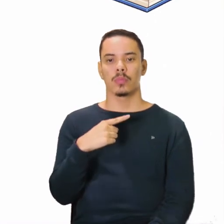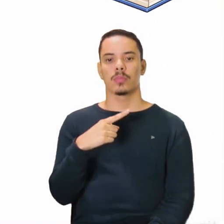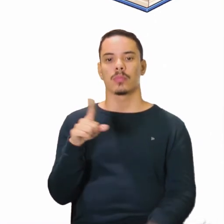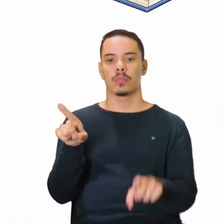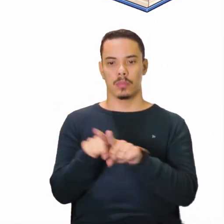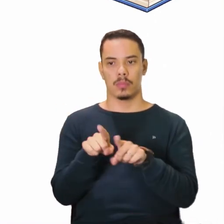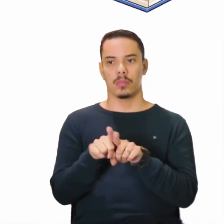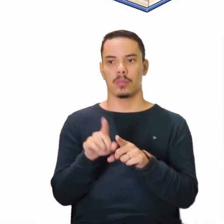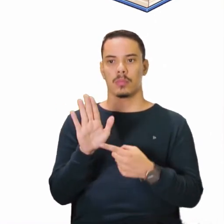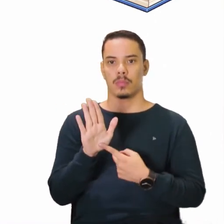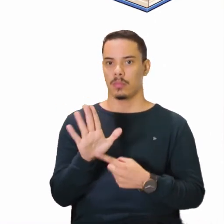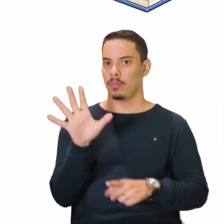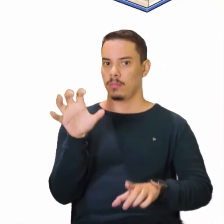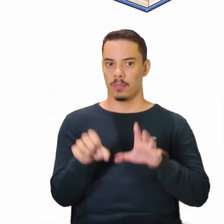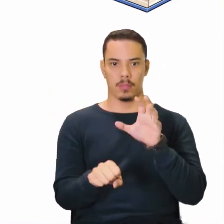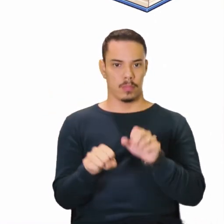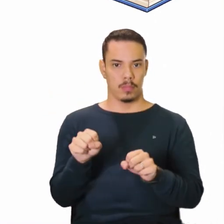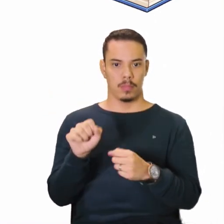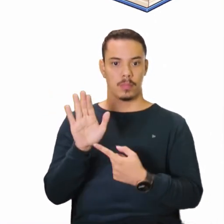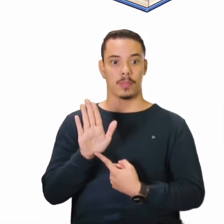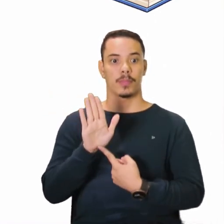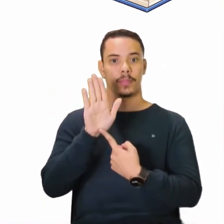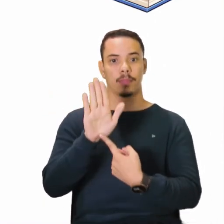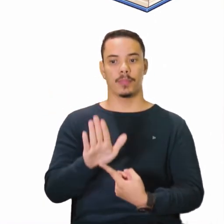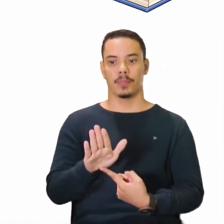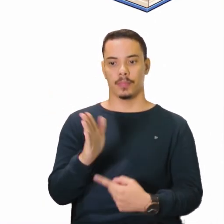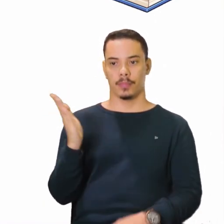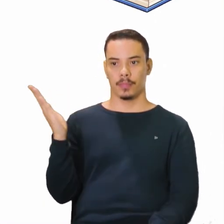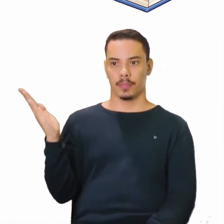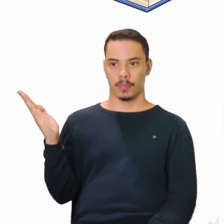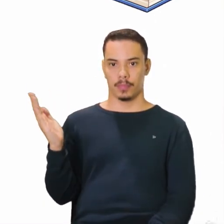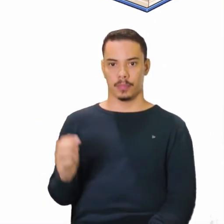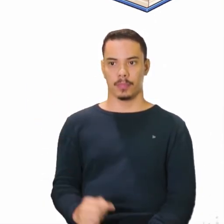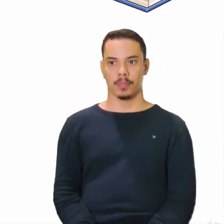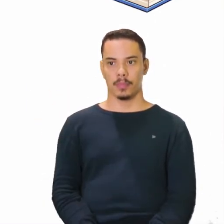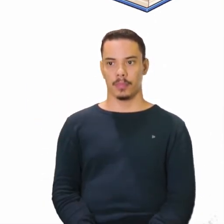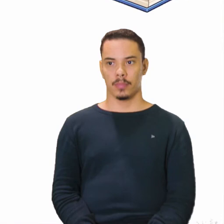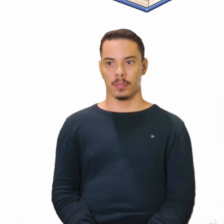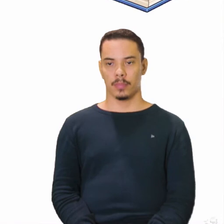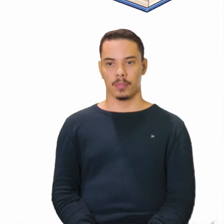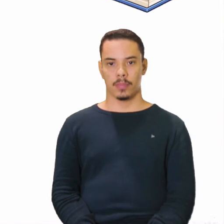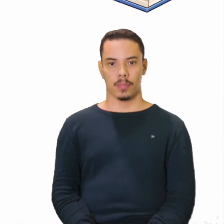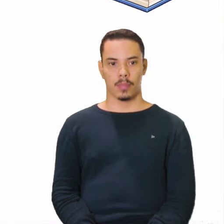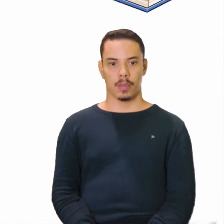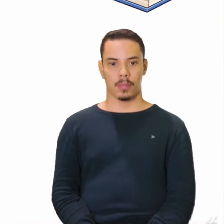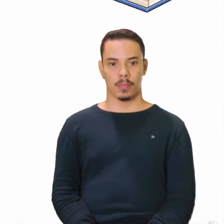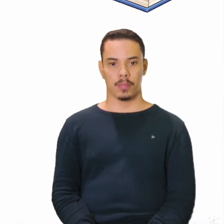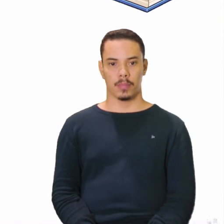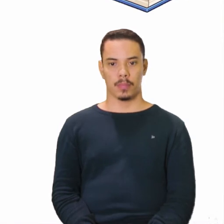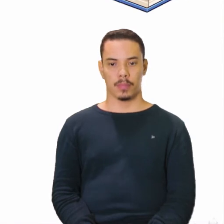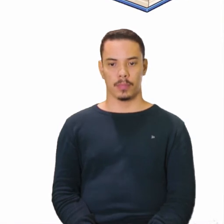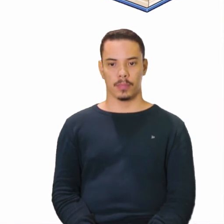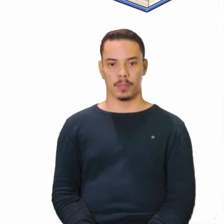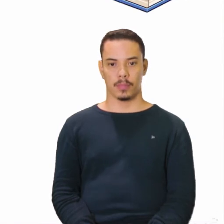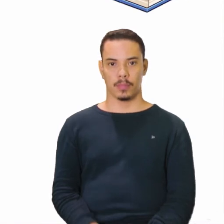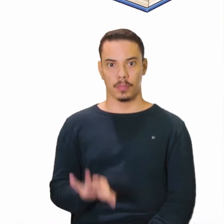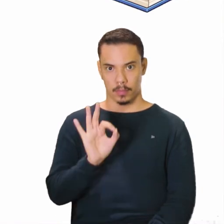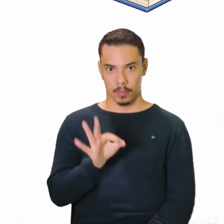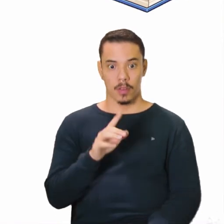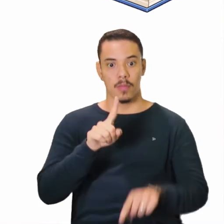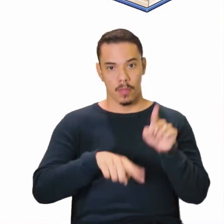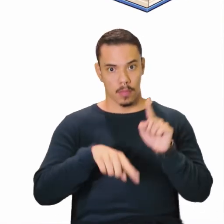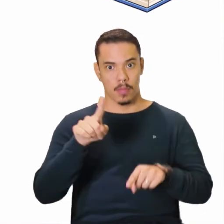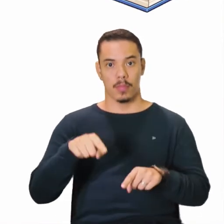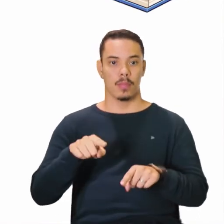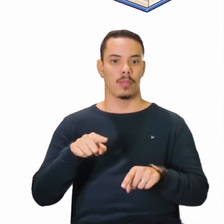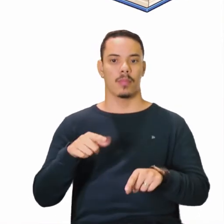você busca lá. Os demonstrativos, certo? Nós temos aí os variáveis e os invariáveis.